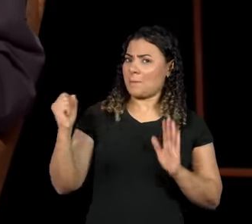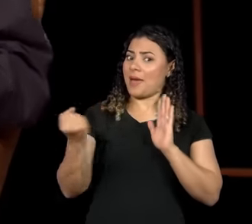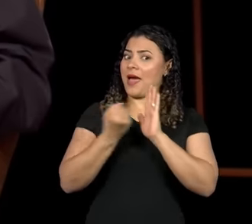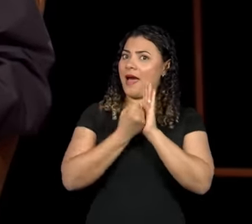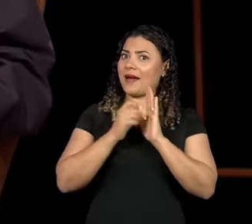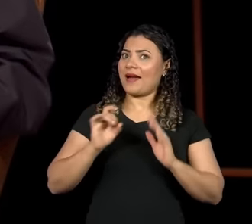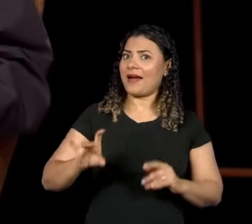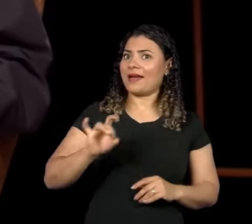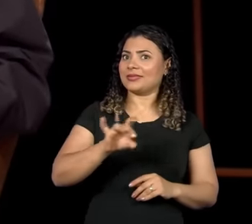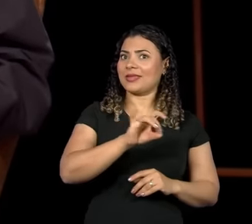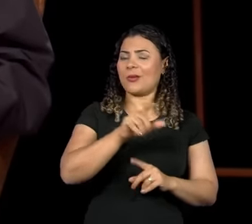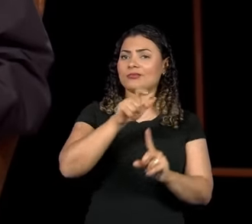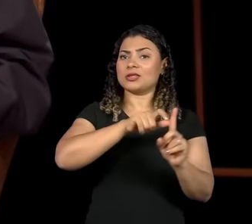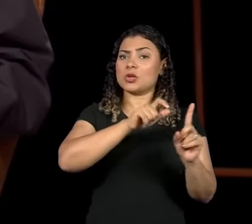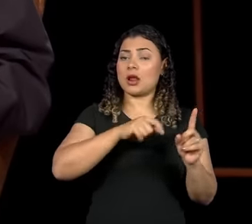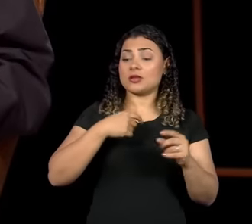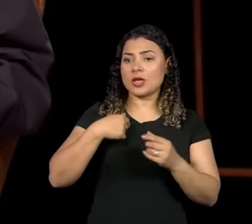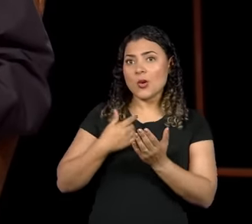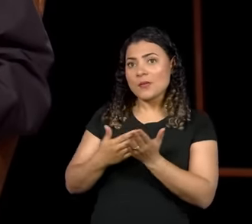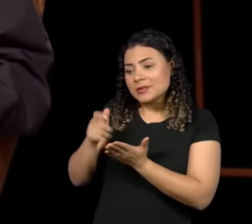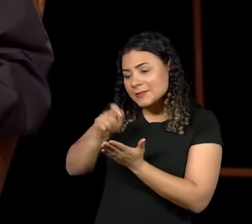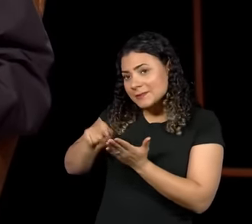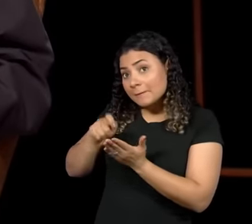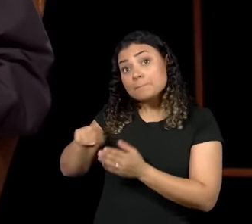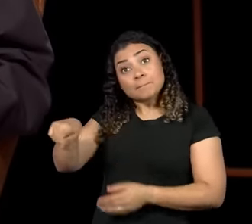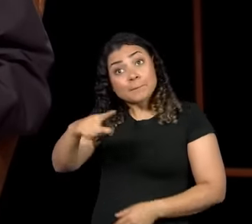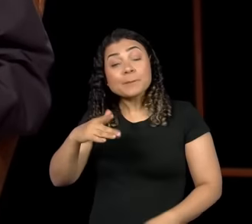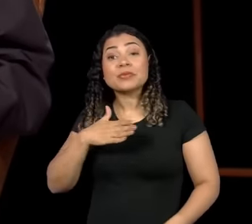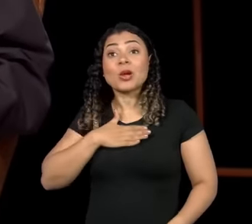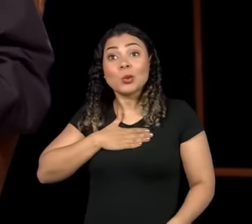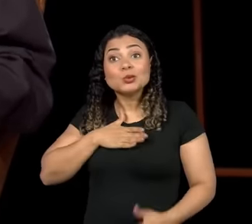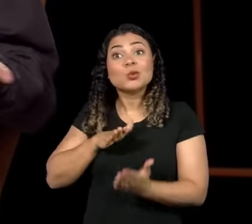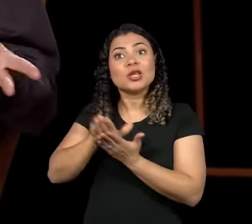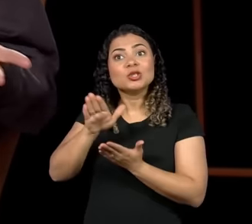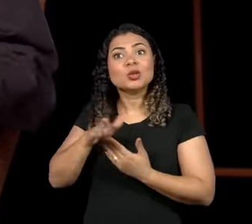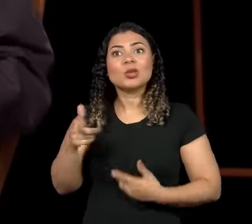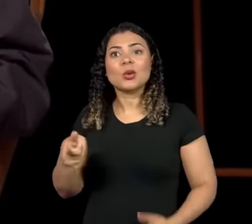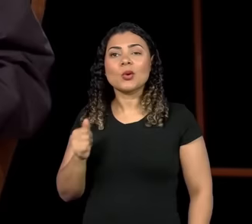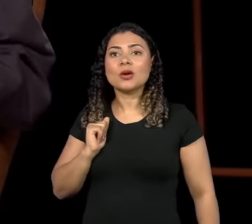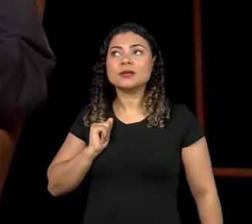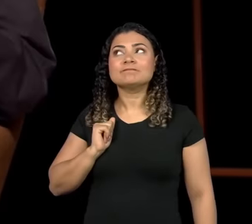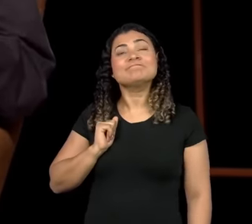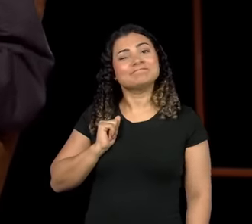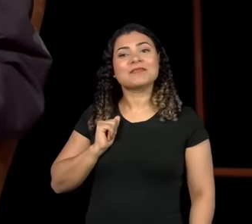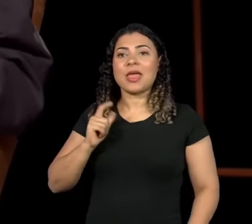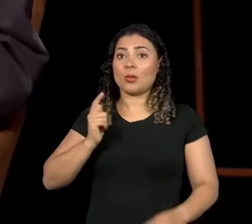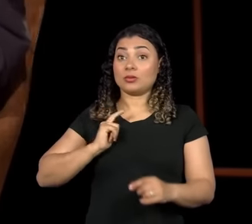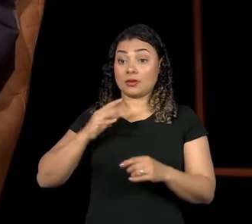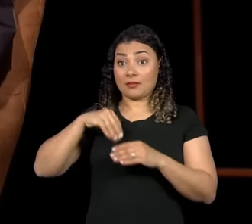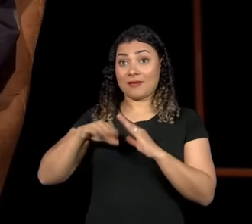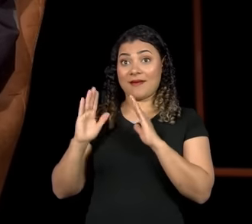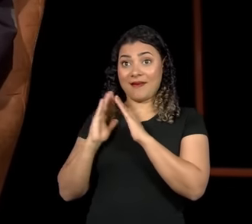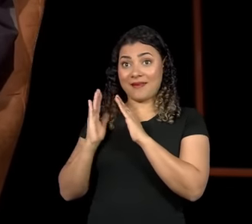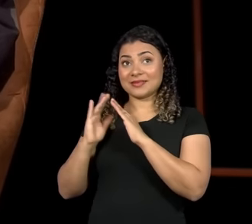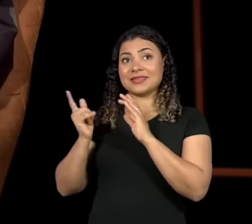tal. E aí eu comecei a escrever, eles gostaram. Gostaram, aí eu escrevi. Eu tenho um álbum em casa,